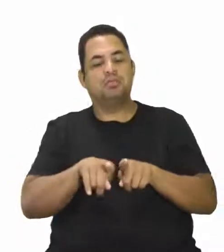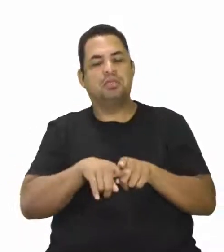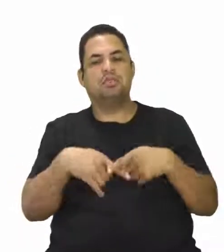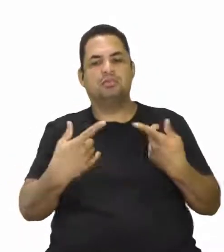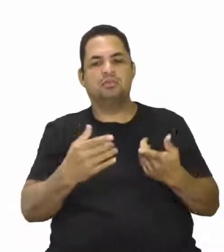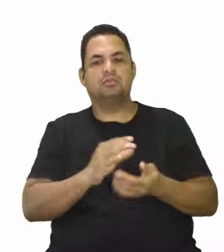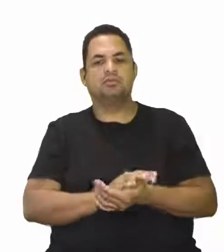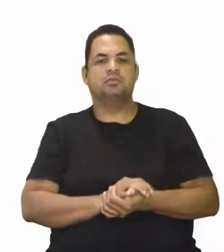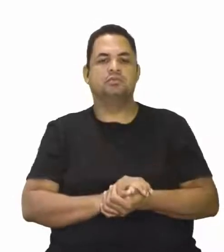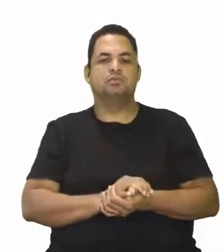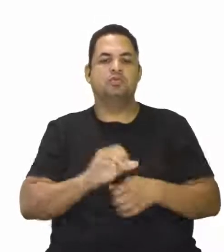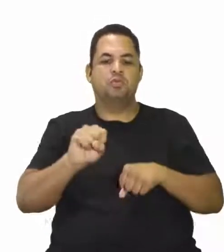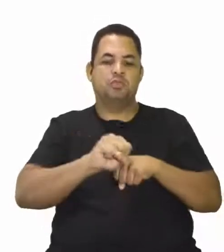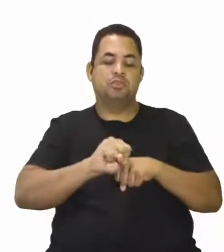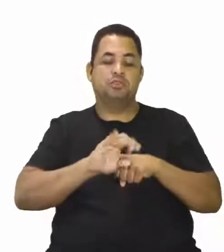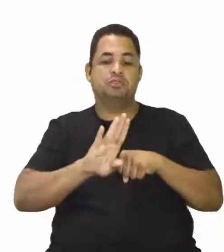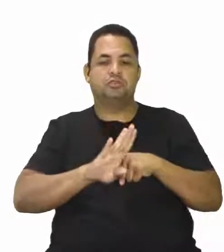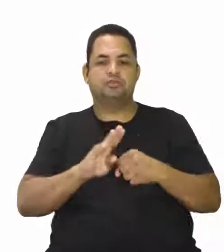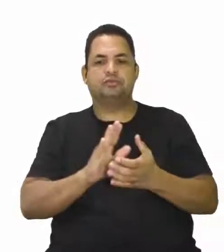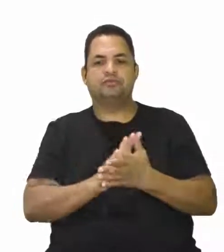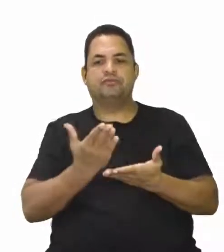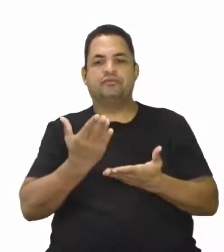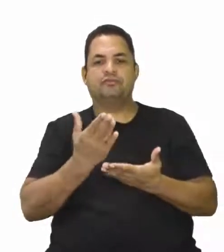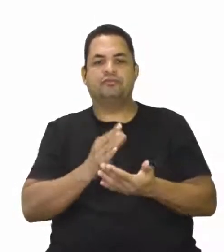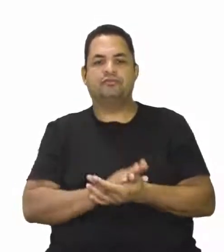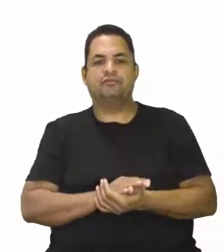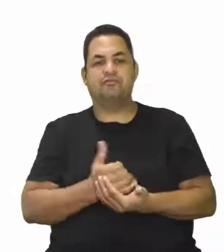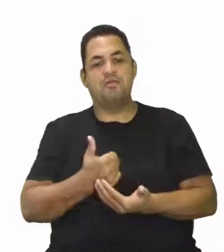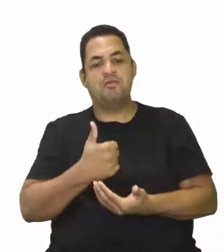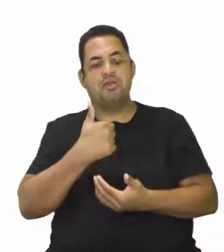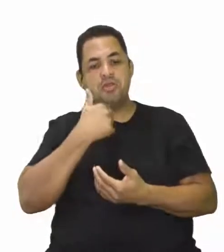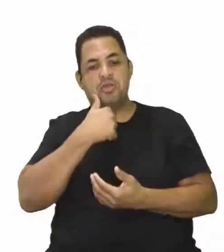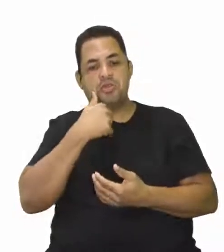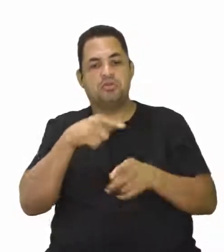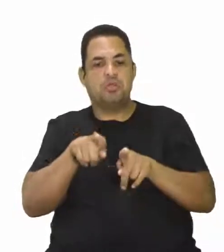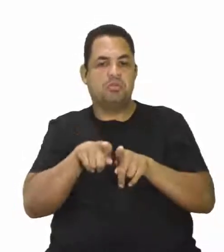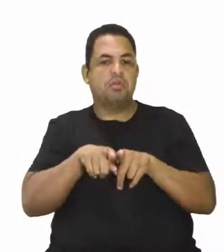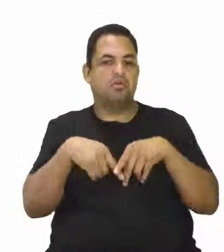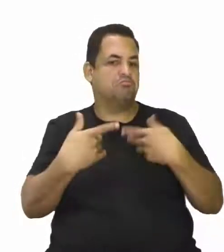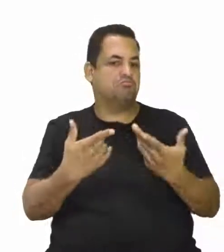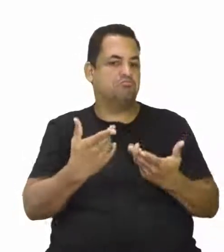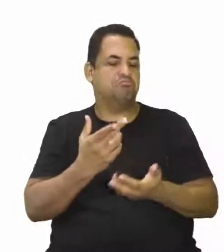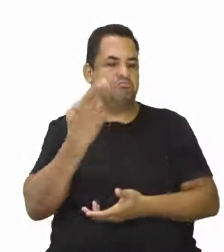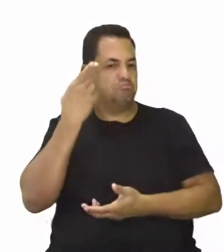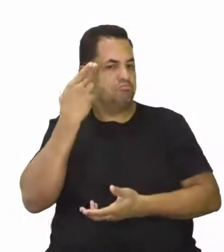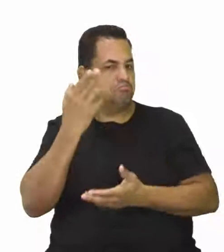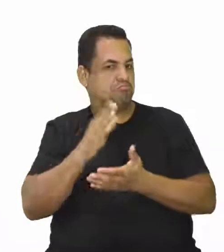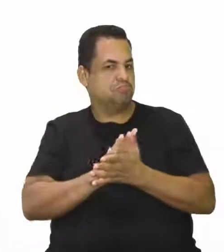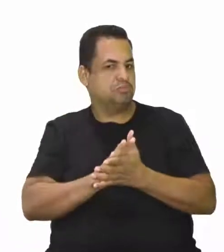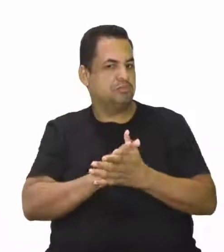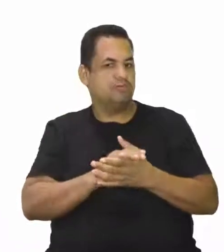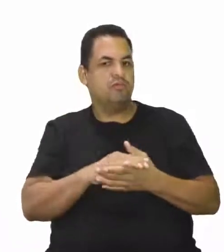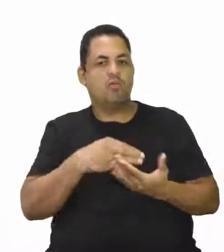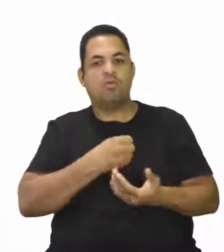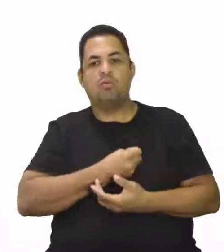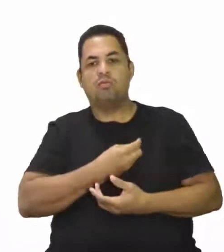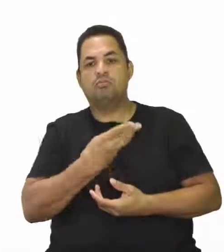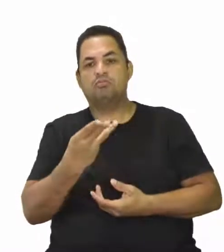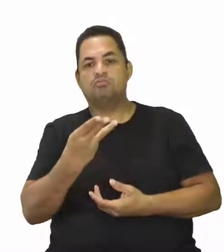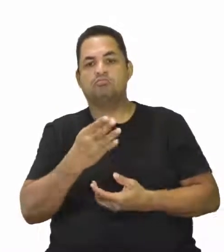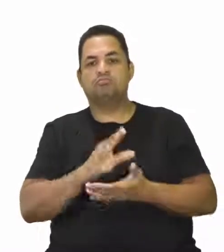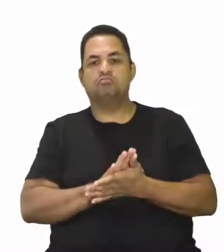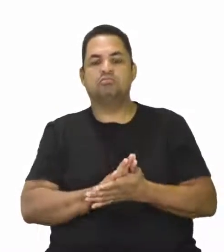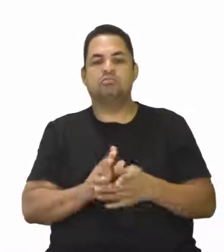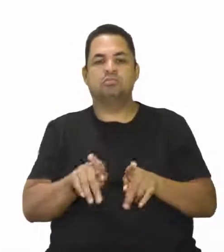meu substantivo é feminino, o meu adjetivo vai ser feminino. Ao mesmo tempo, se ele for plural, o meu